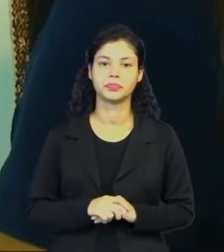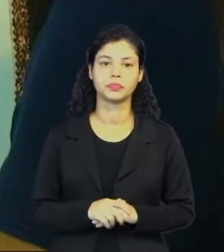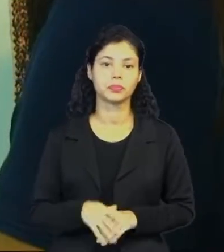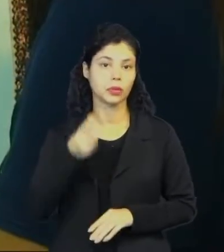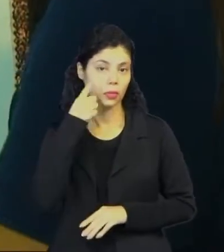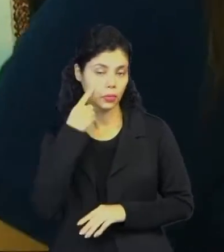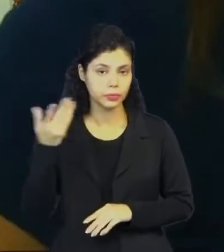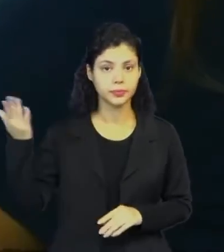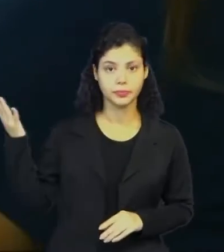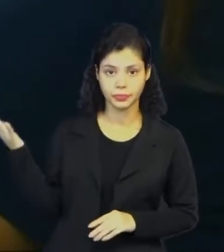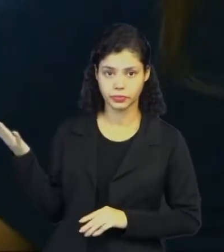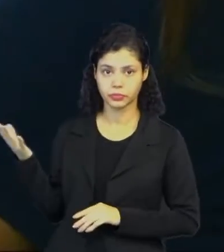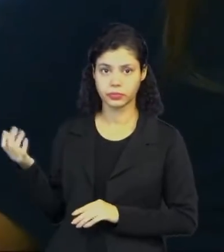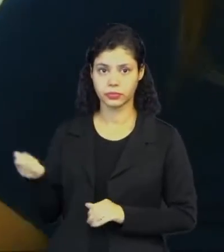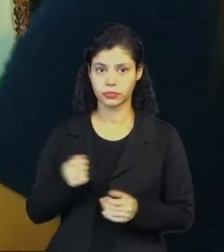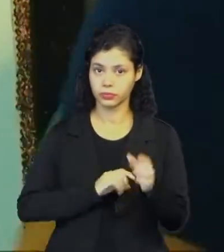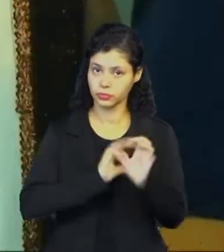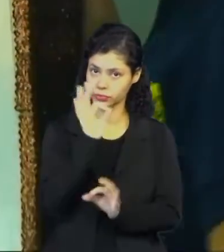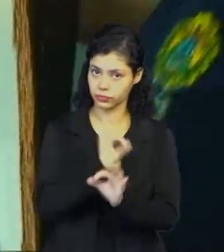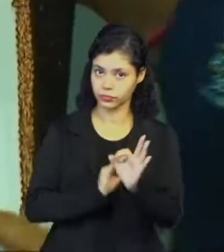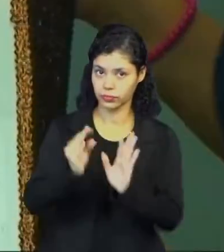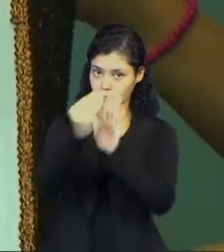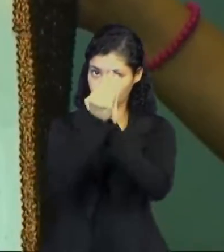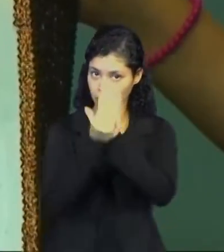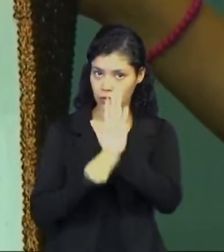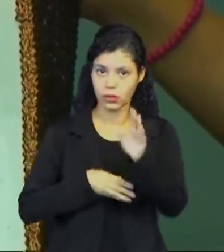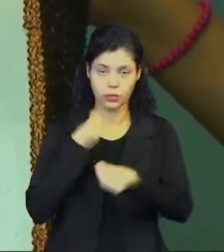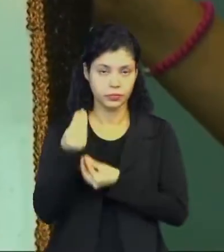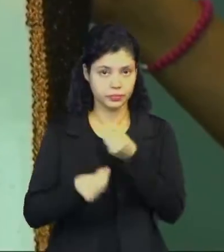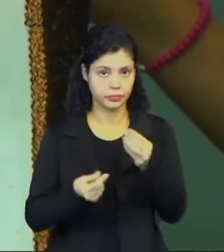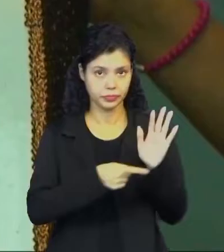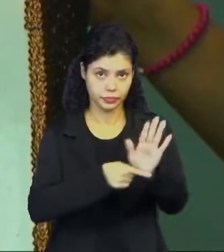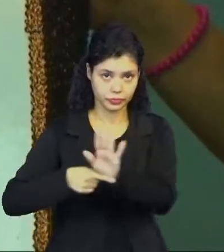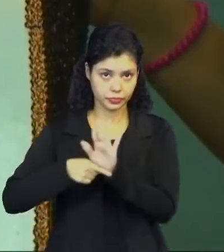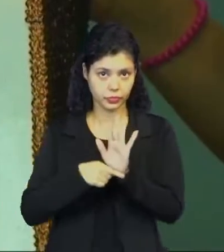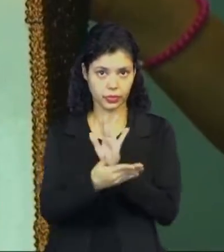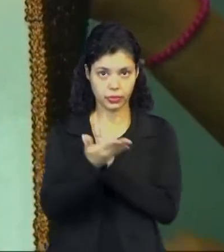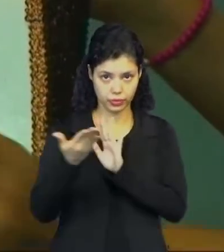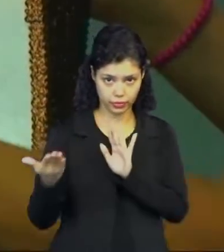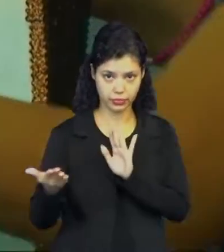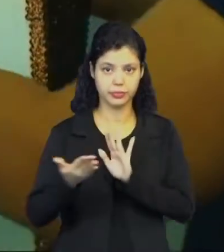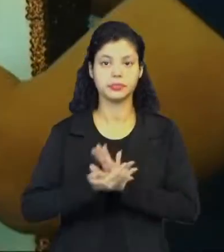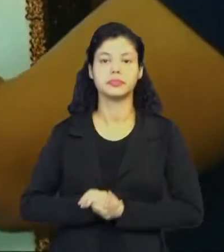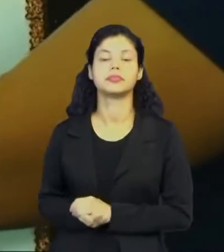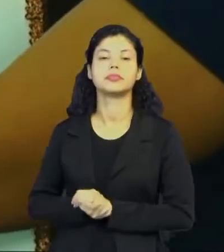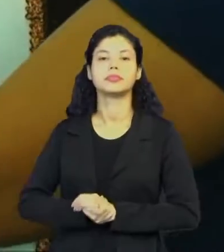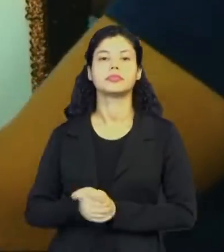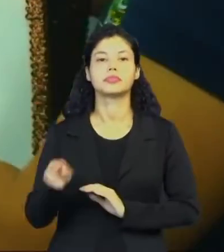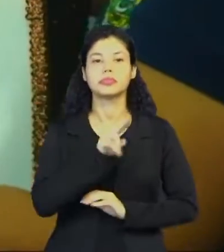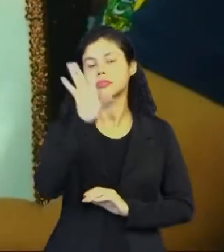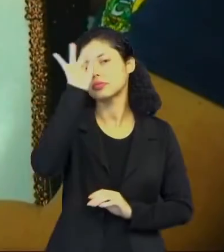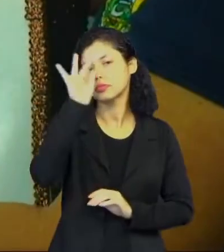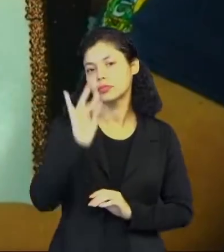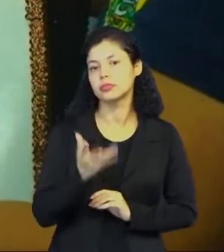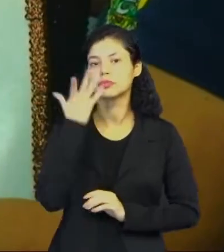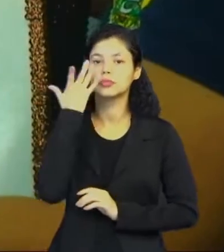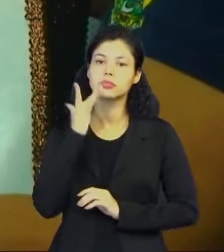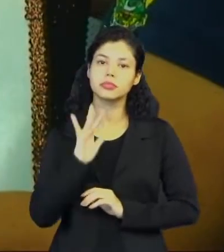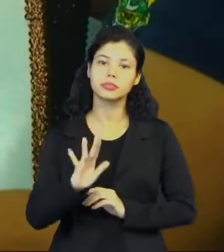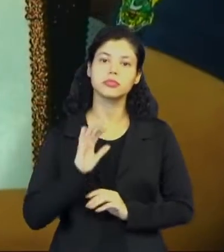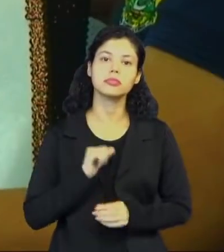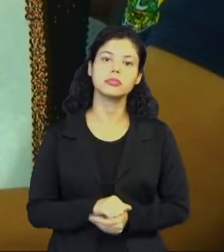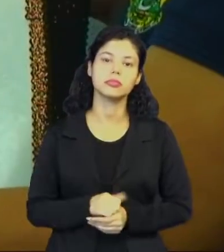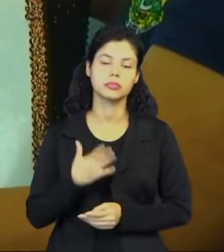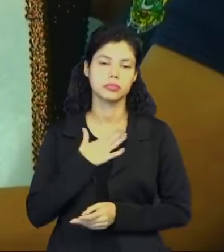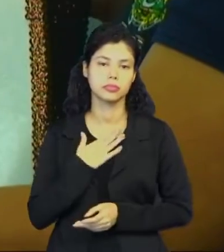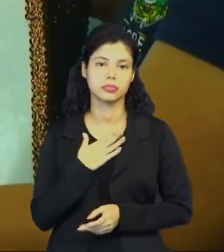Olha só, minha tabela ficou organizada dessa forma, conforme os dados representados, tá? Coloquei o nome de todas as crianças que